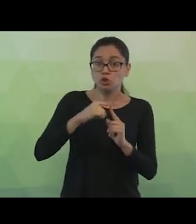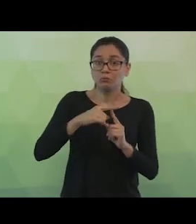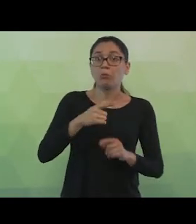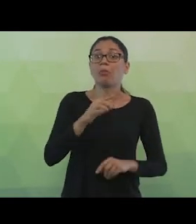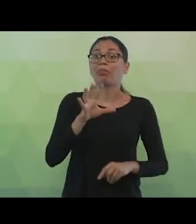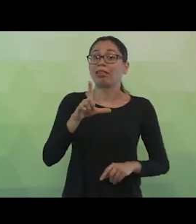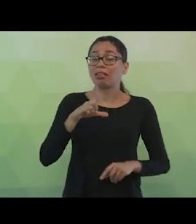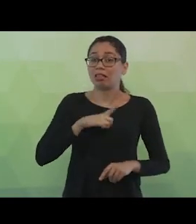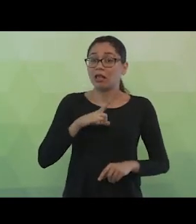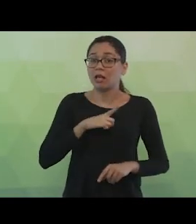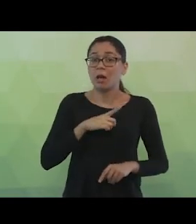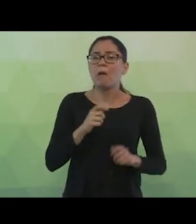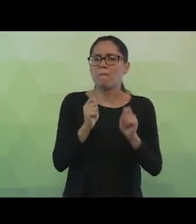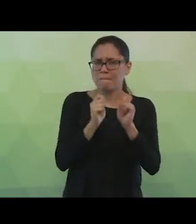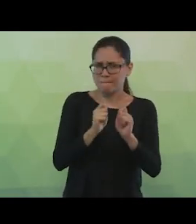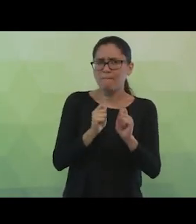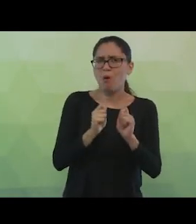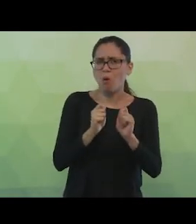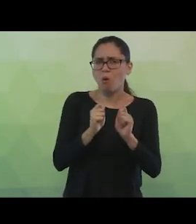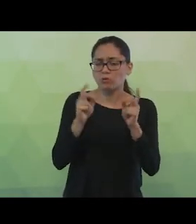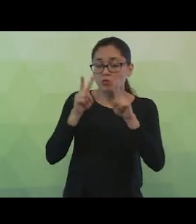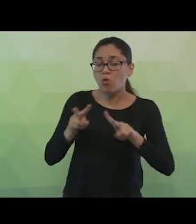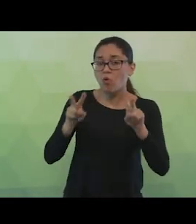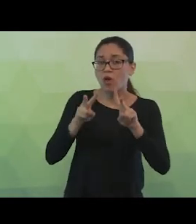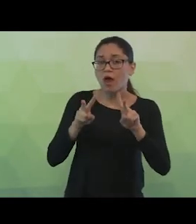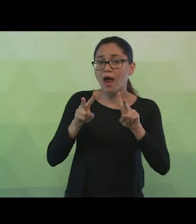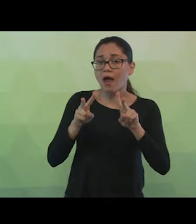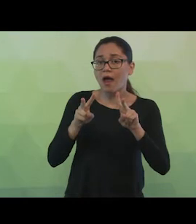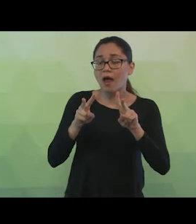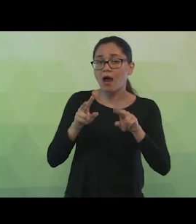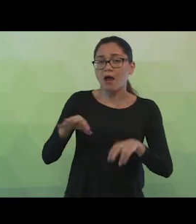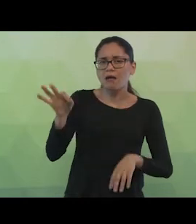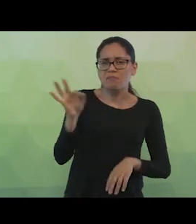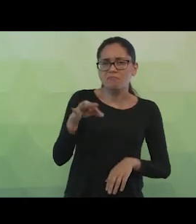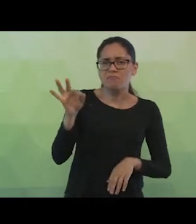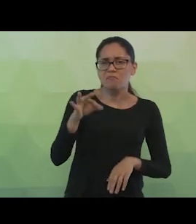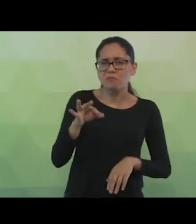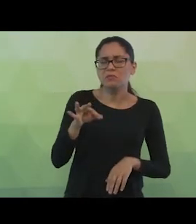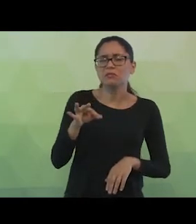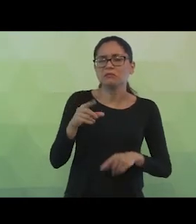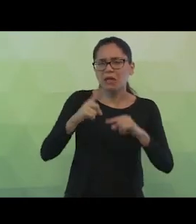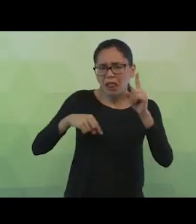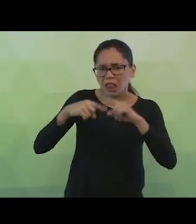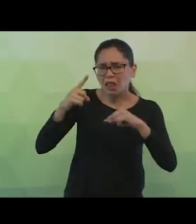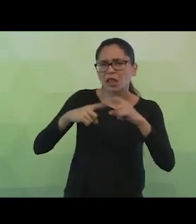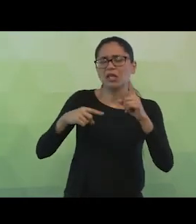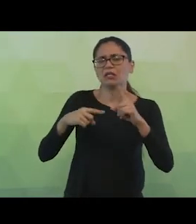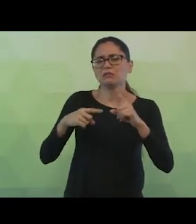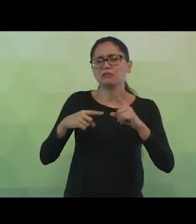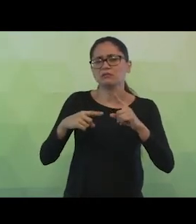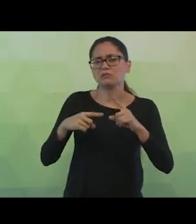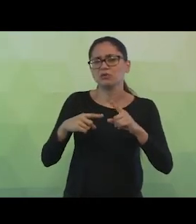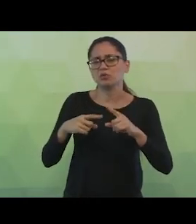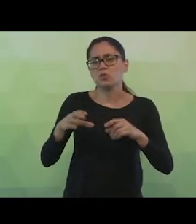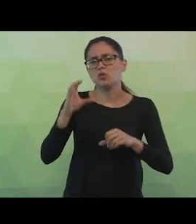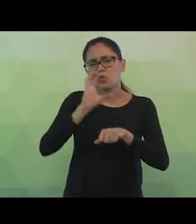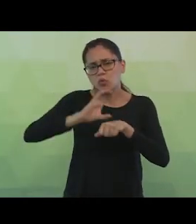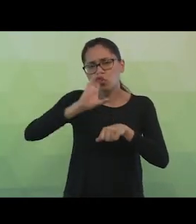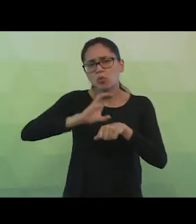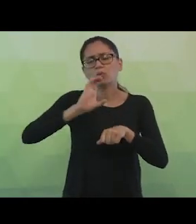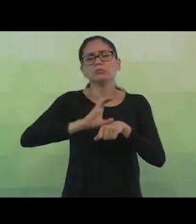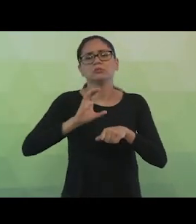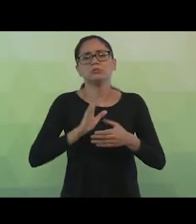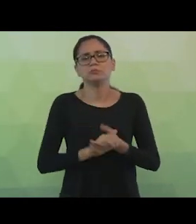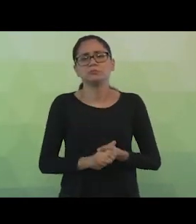vocês podem consultar o caderno didático do curso. Não vamos entrar em maiores detalhes no momento. Sendo